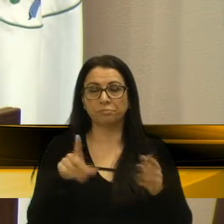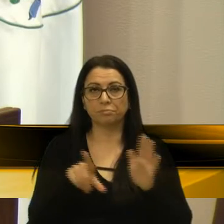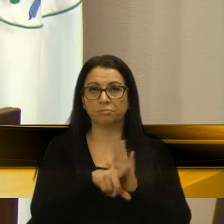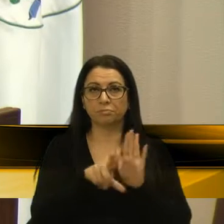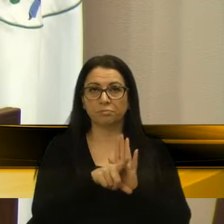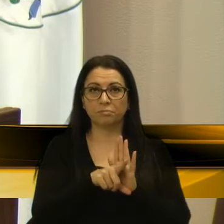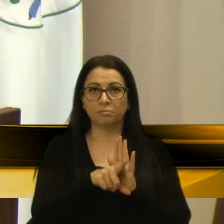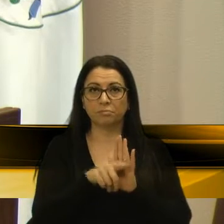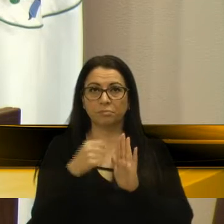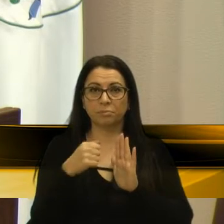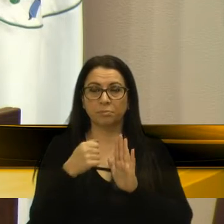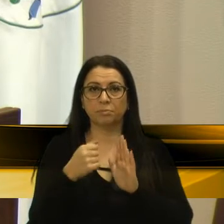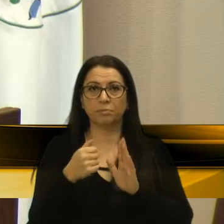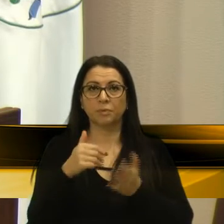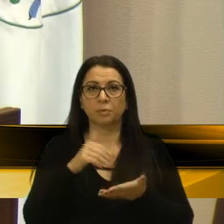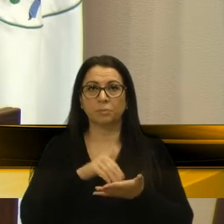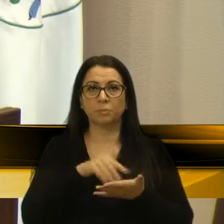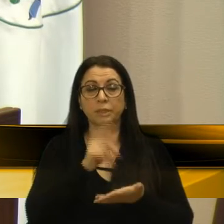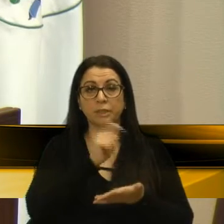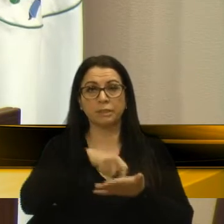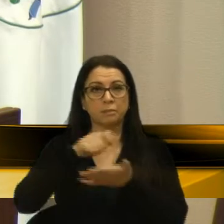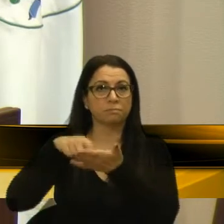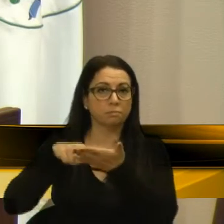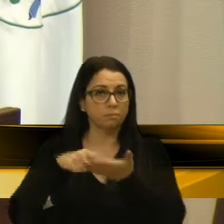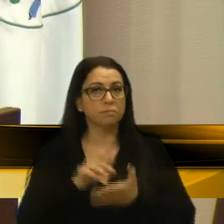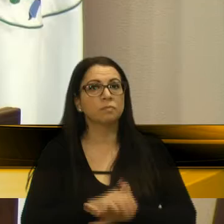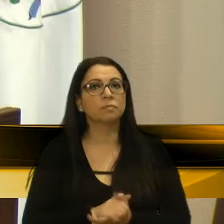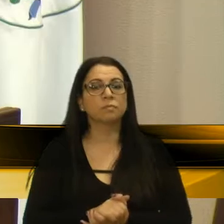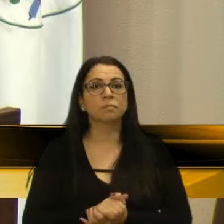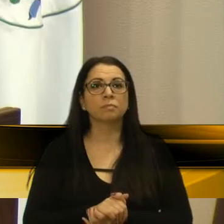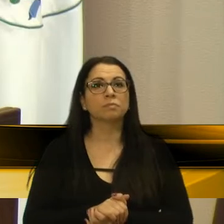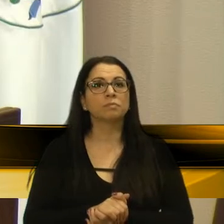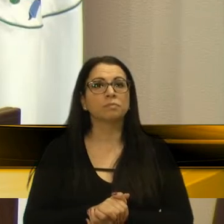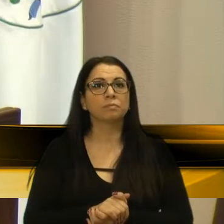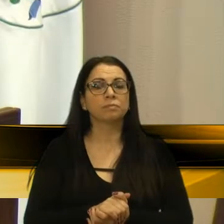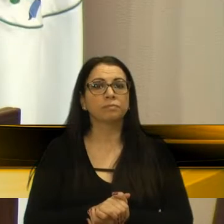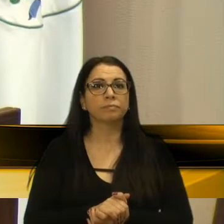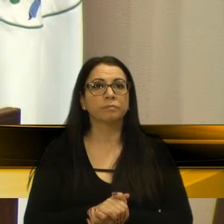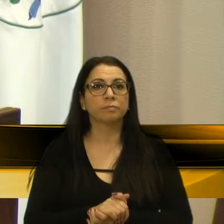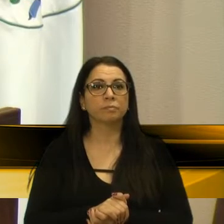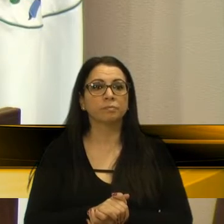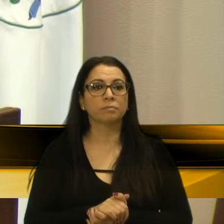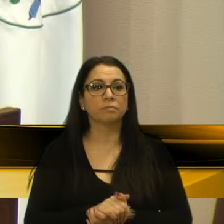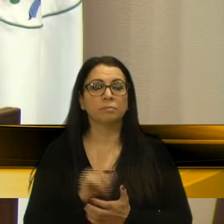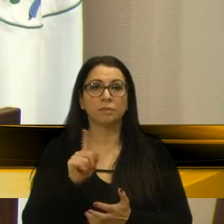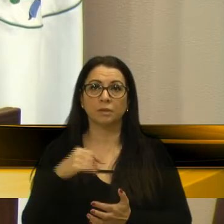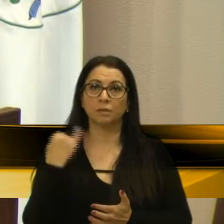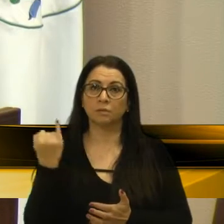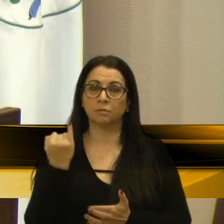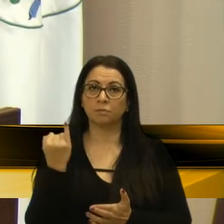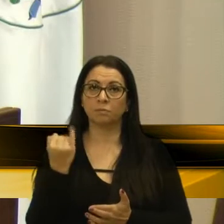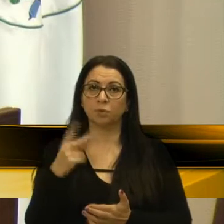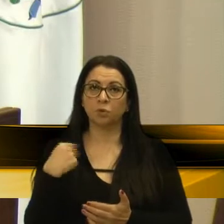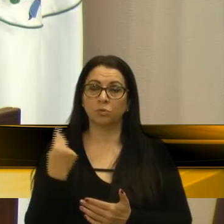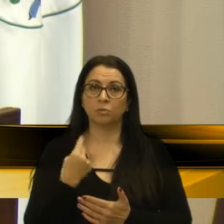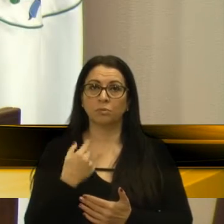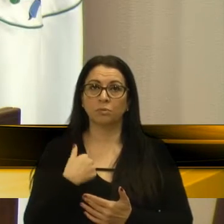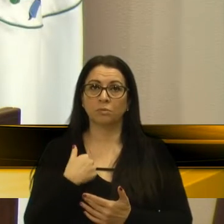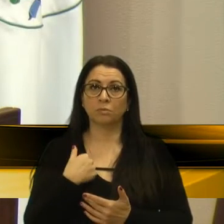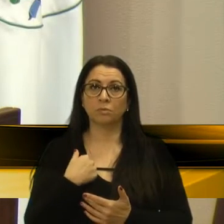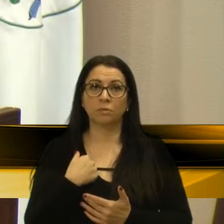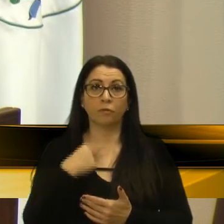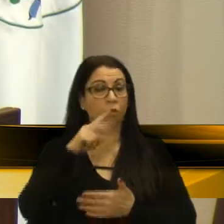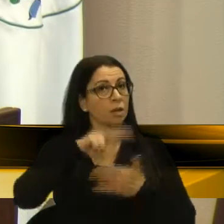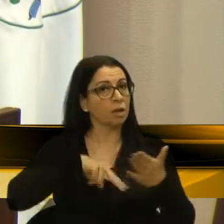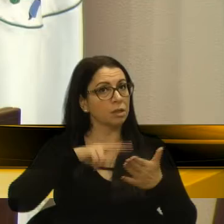orgânica, precisa de um mínimo de assinaturas. Bem, é importante, né, eu vou